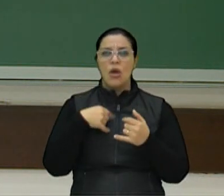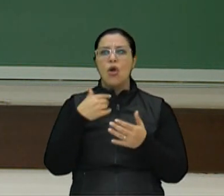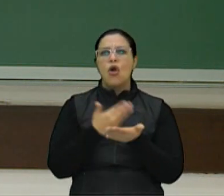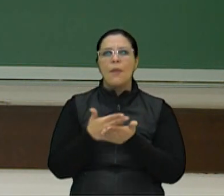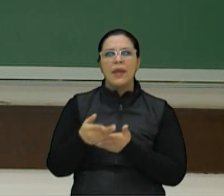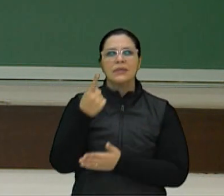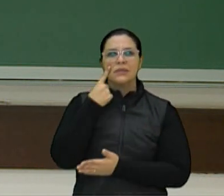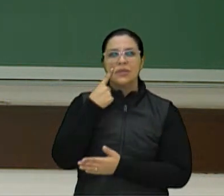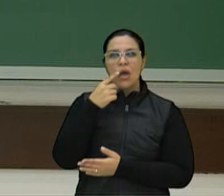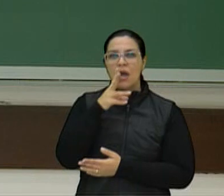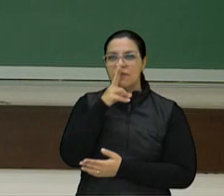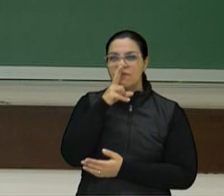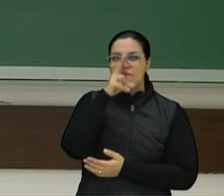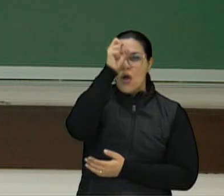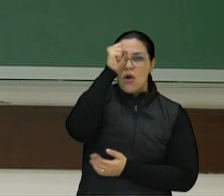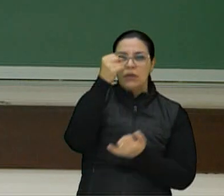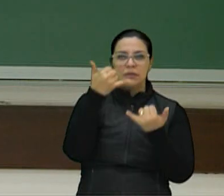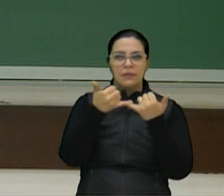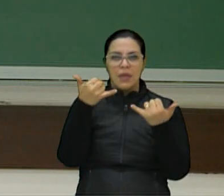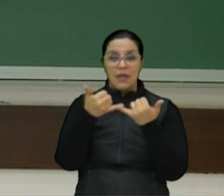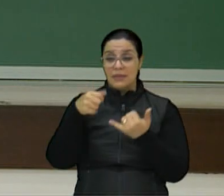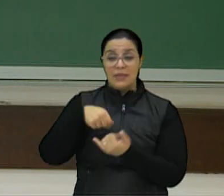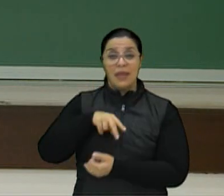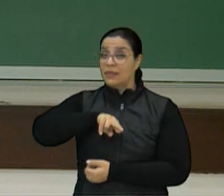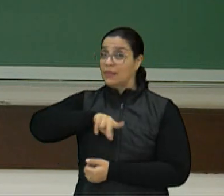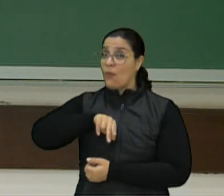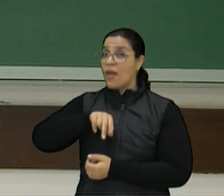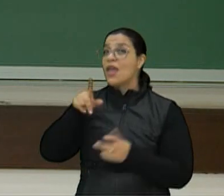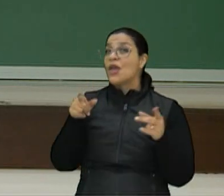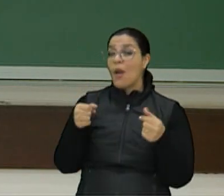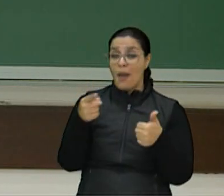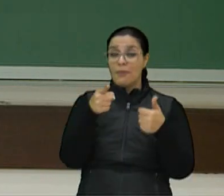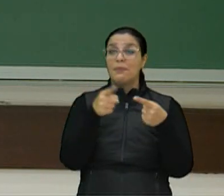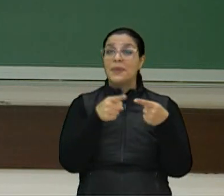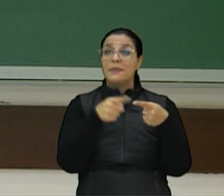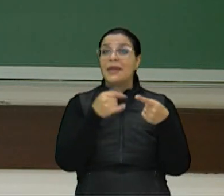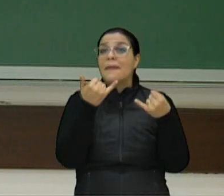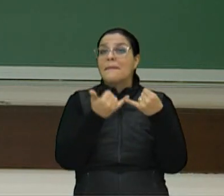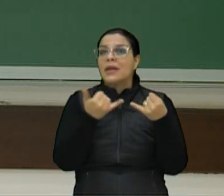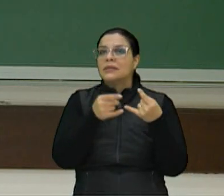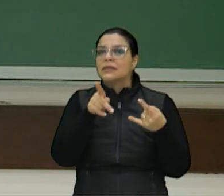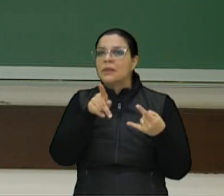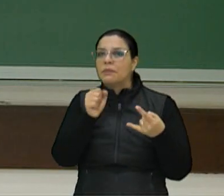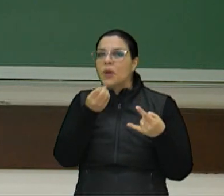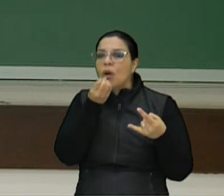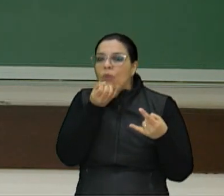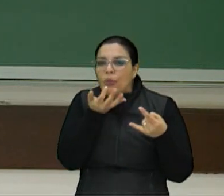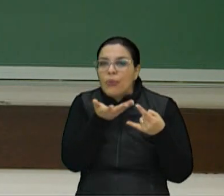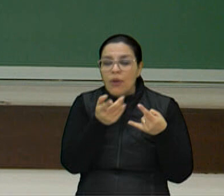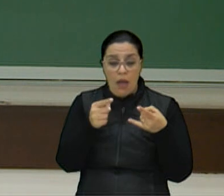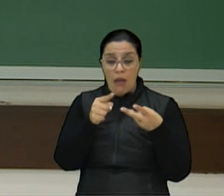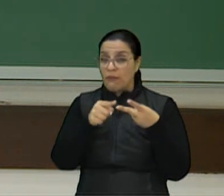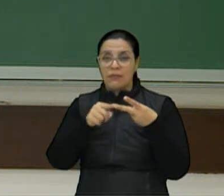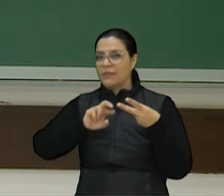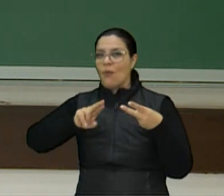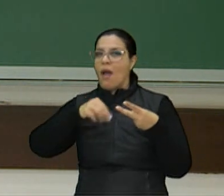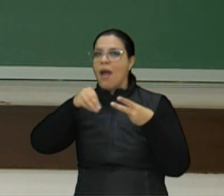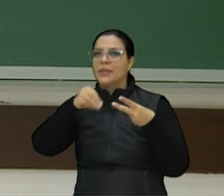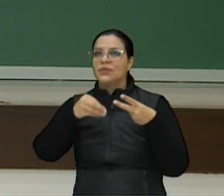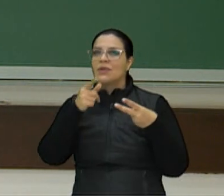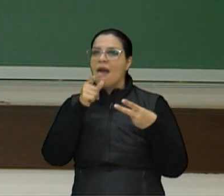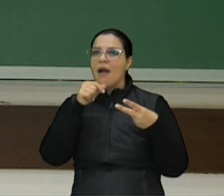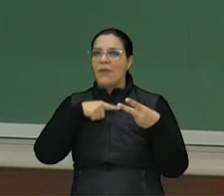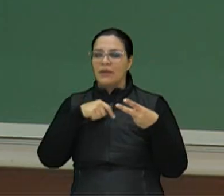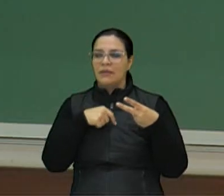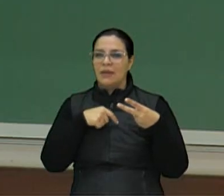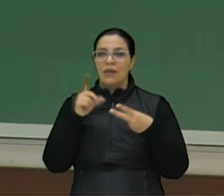primeira técnica era como se fossem pozinhos? Nessa técnica aqui você percebe uma fluidez na cor.